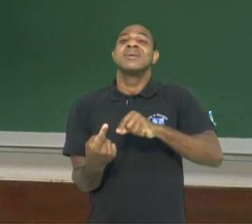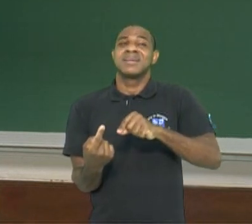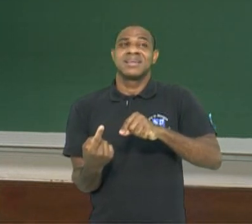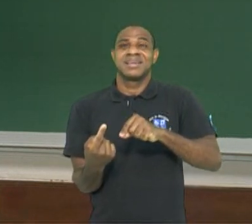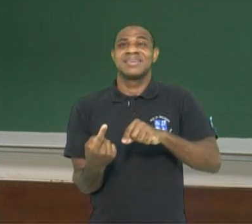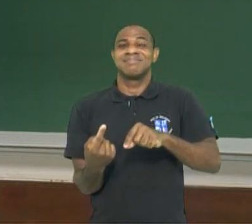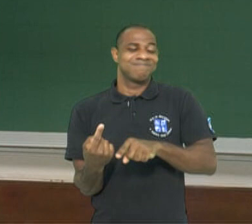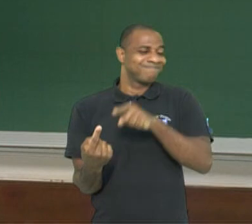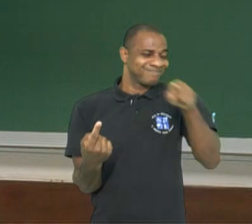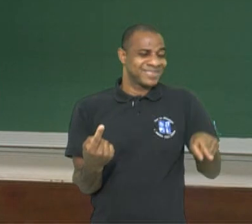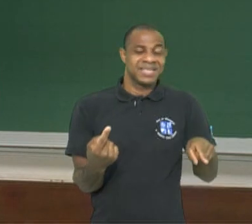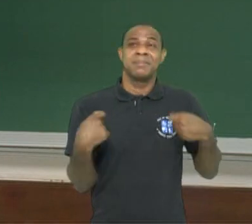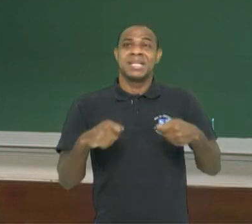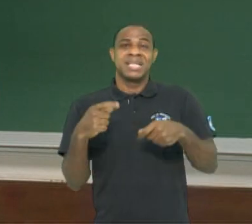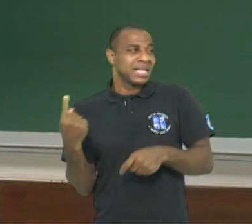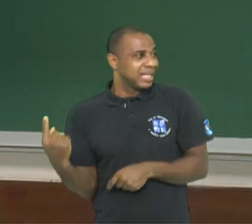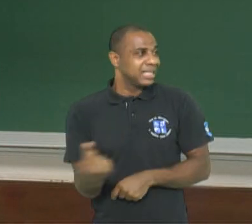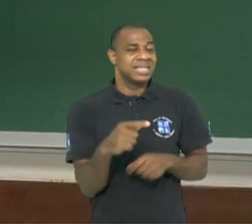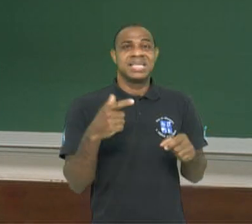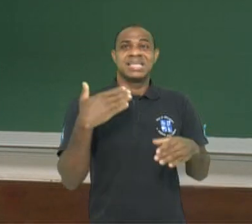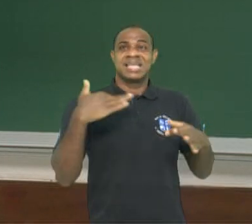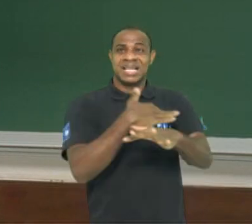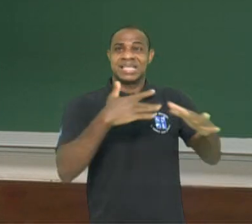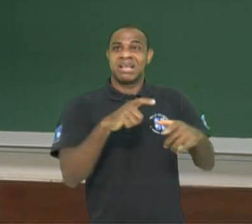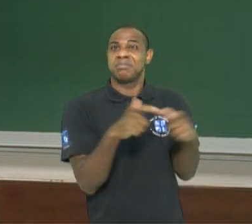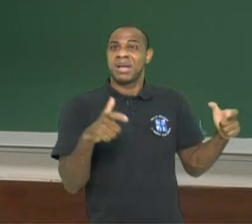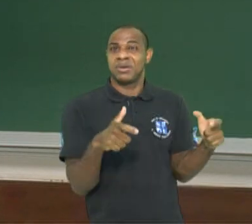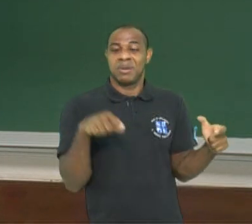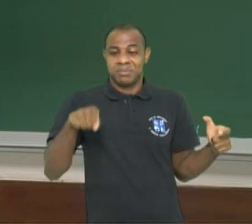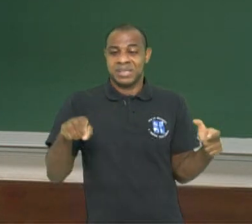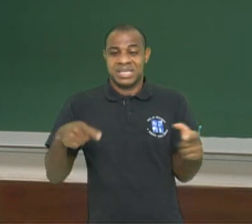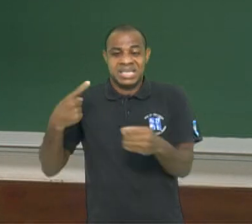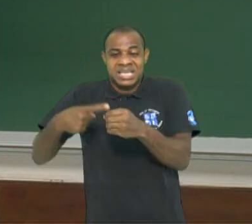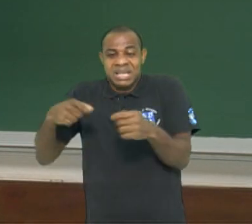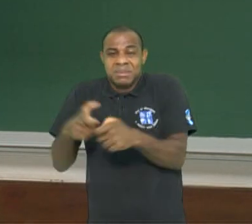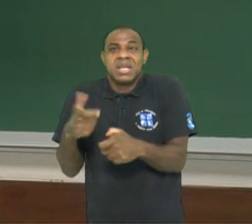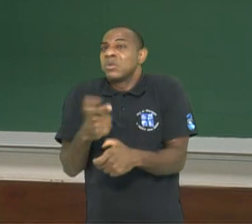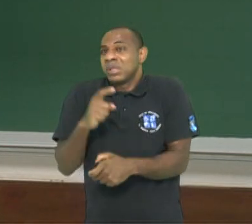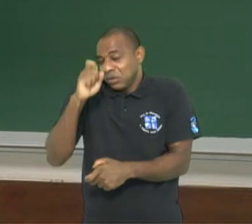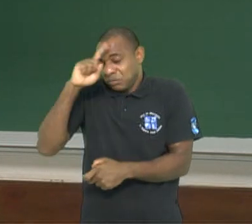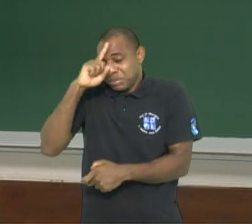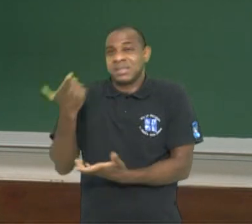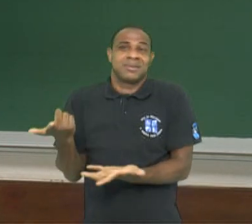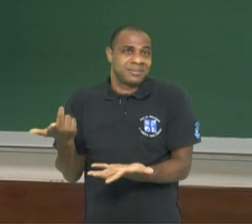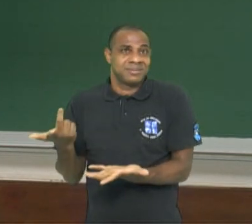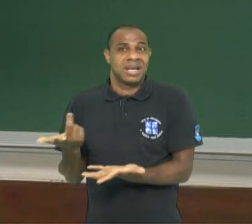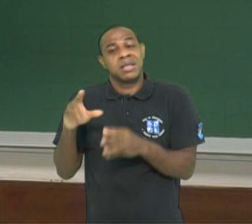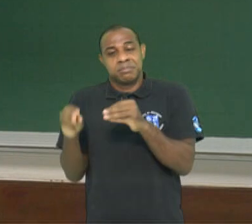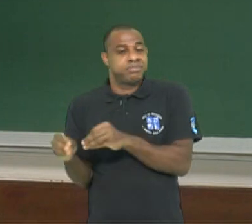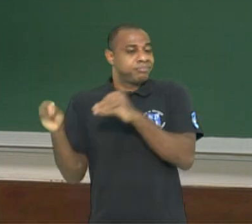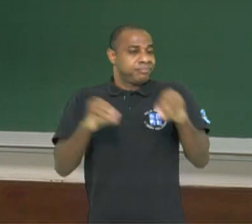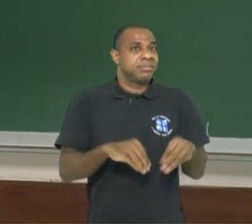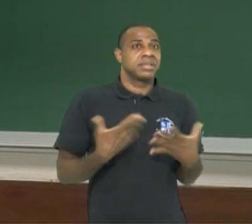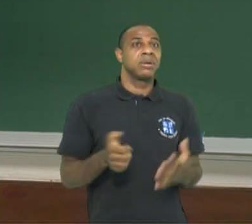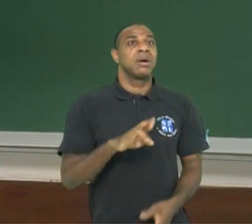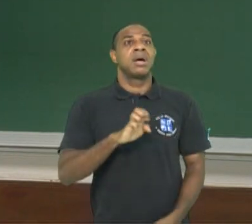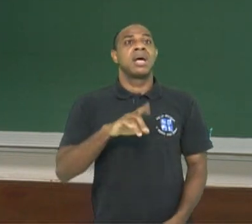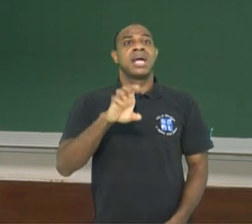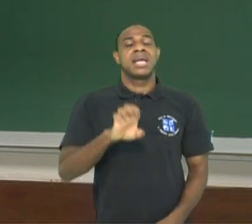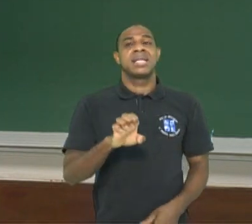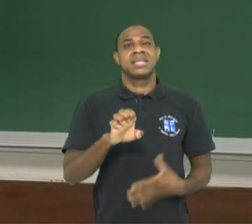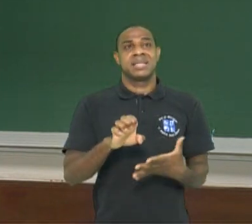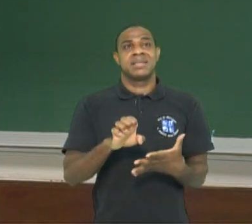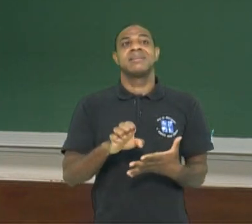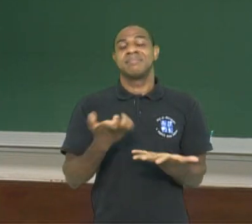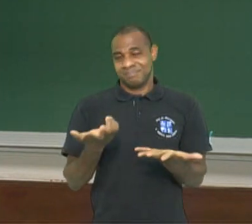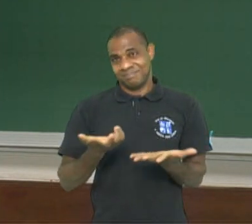ofertado na cidade maior mais próxima. Então, acaba se estabelecendo o que nós chamamos de uma rede, onde as